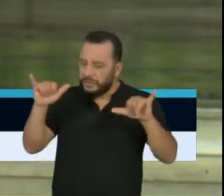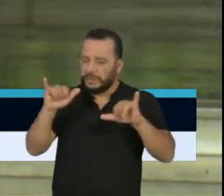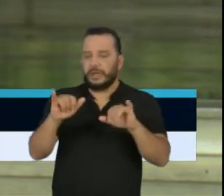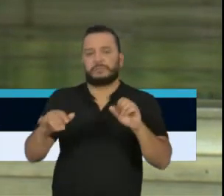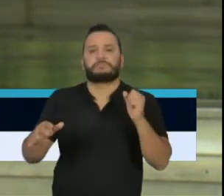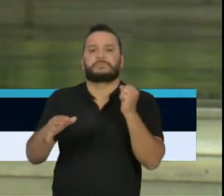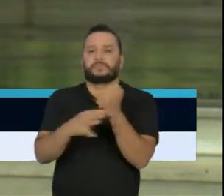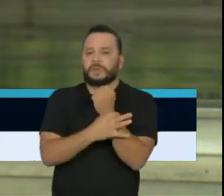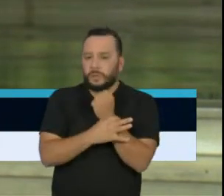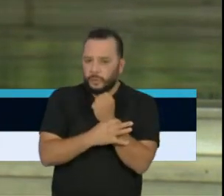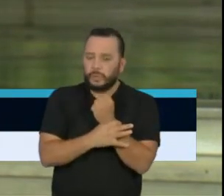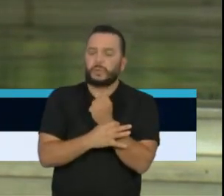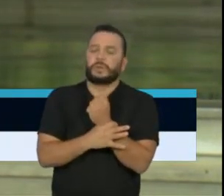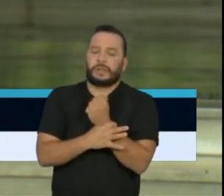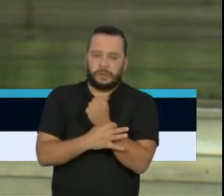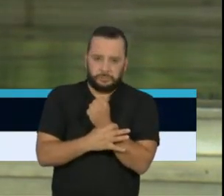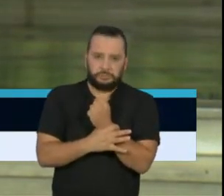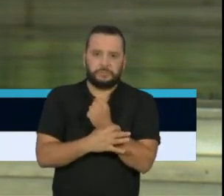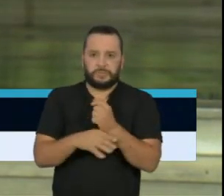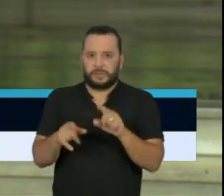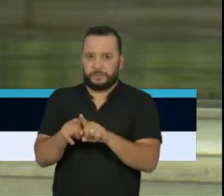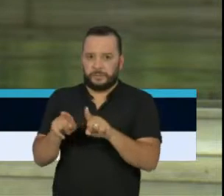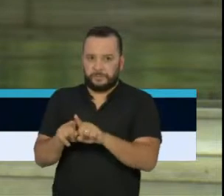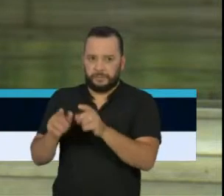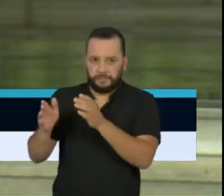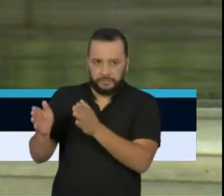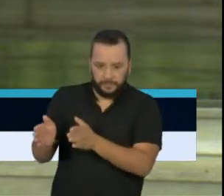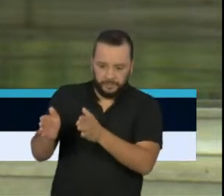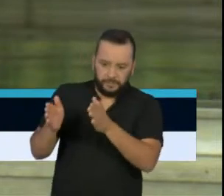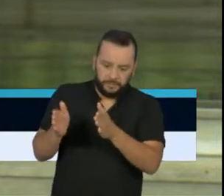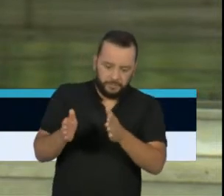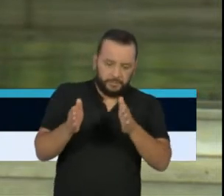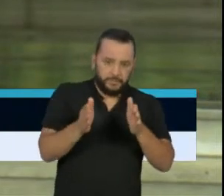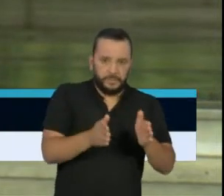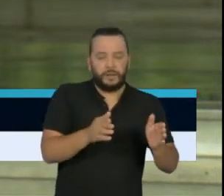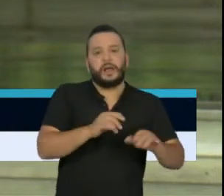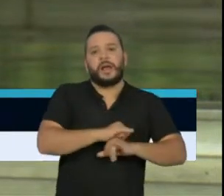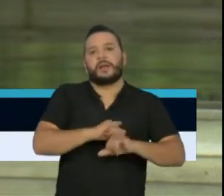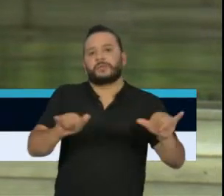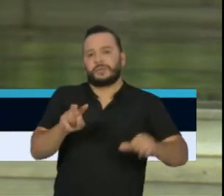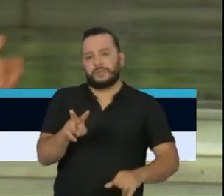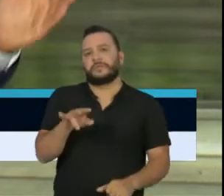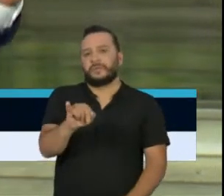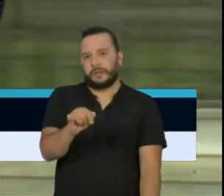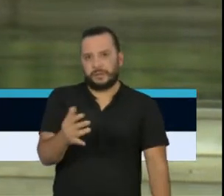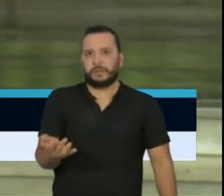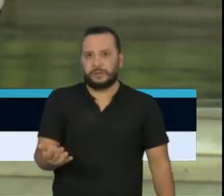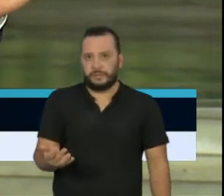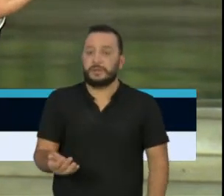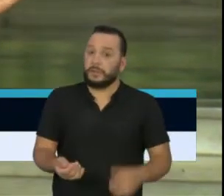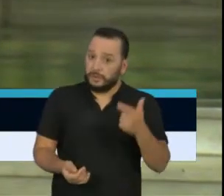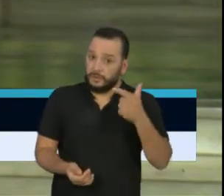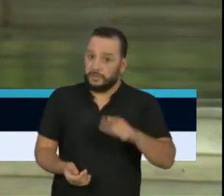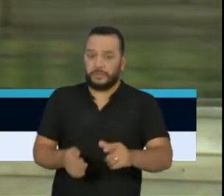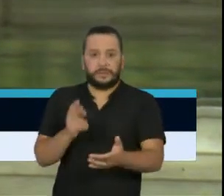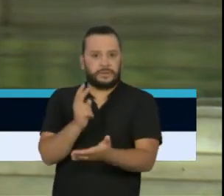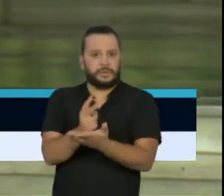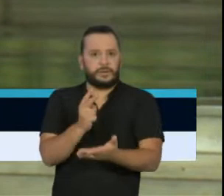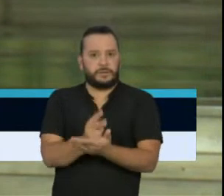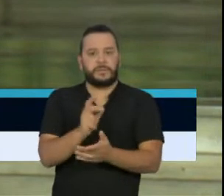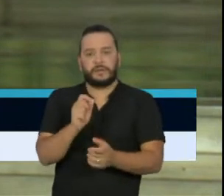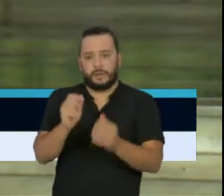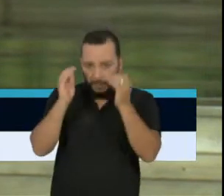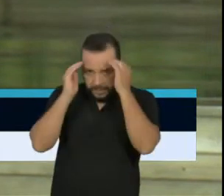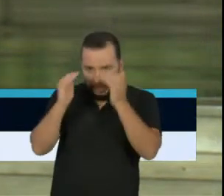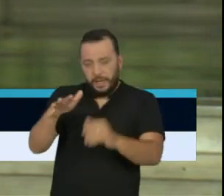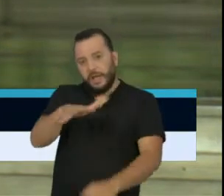segura e em etapas. Etapas que serão anunciadas gradualmente, repito, sempre fundamentados